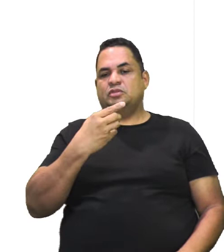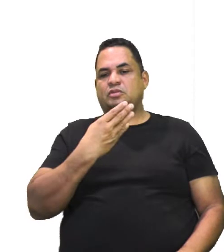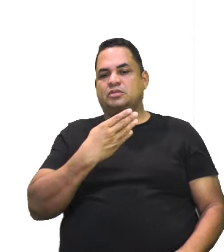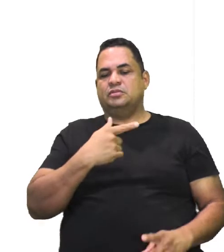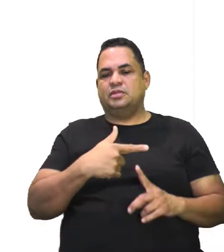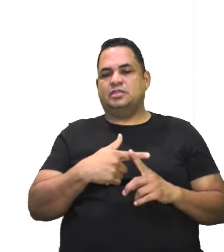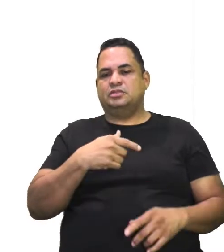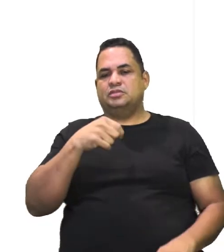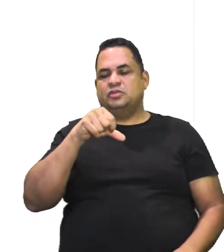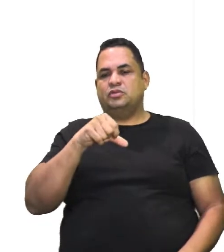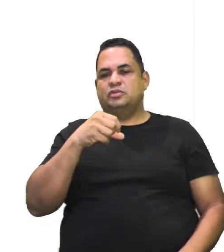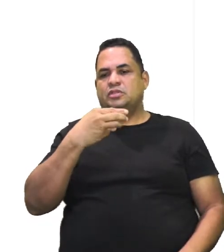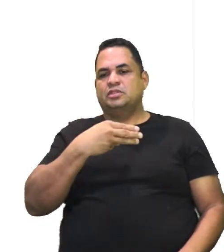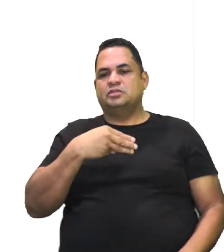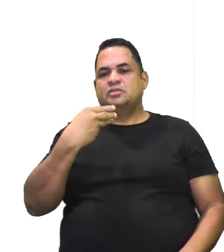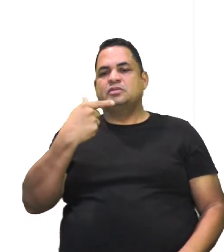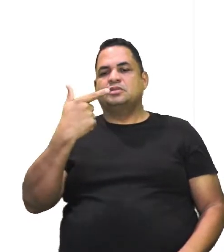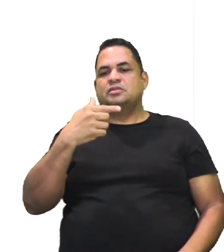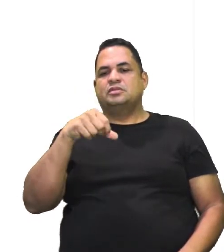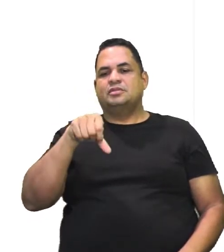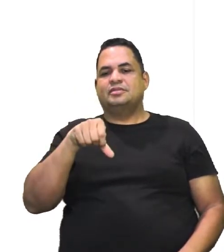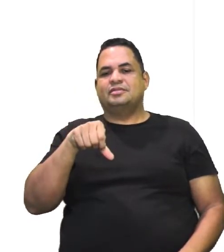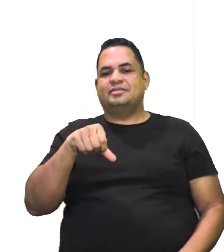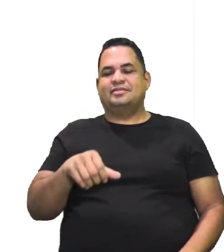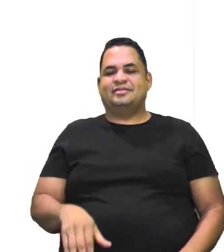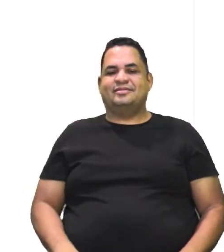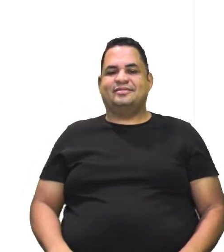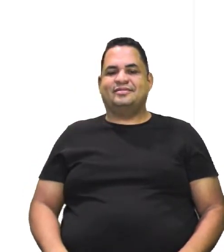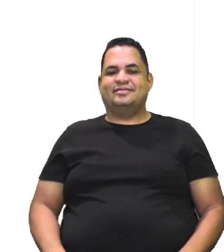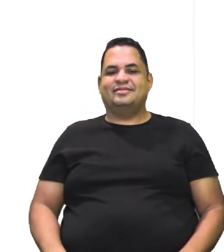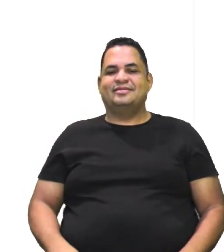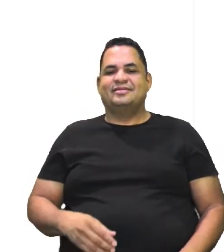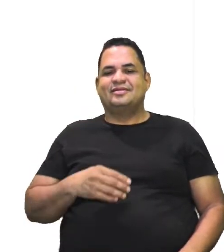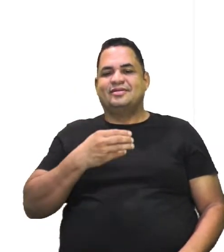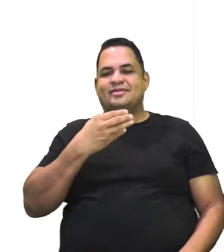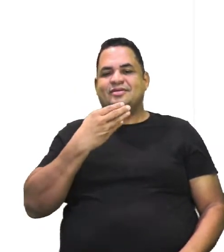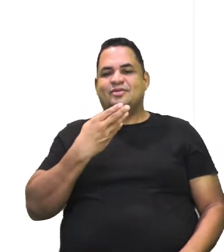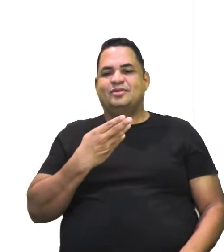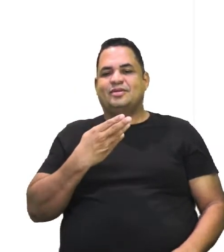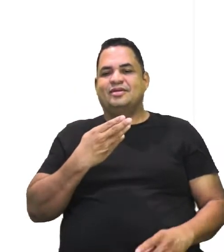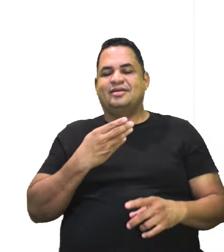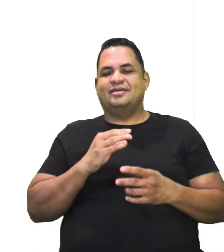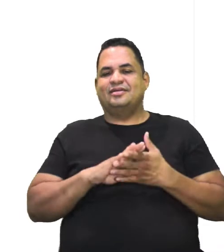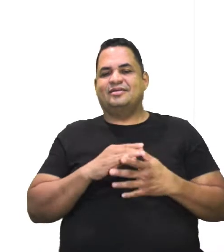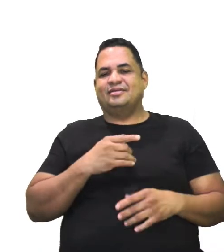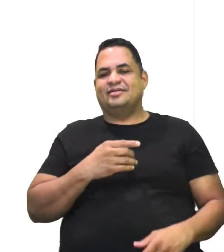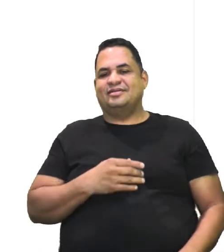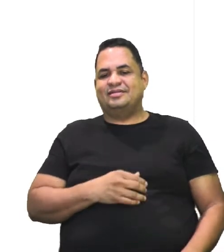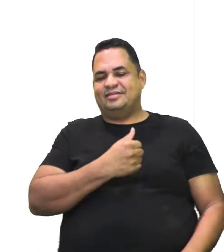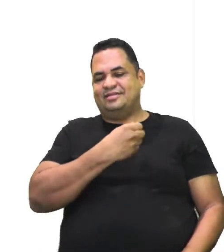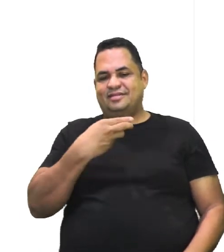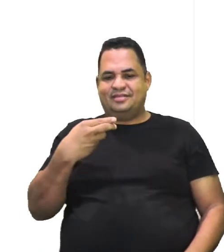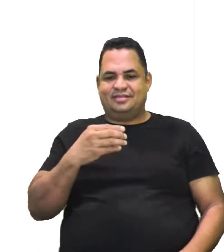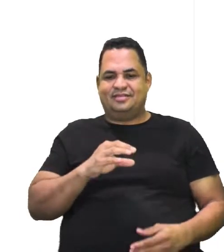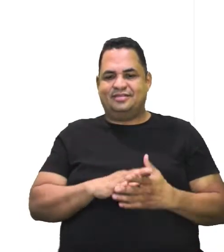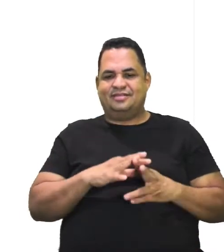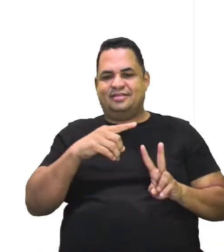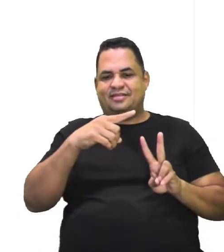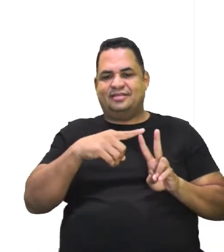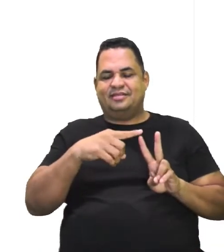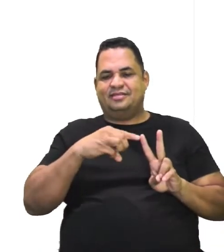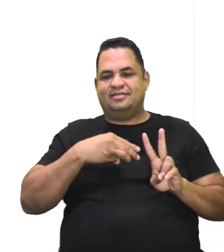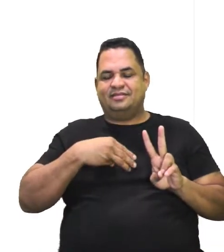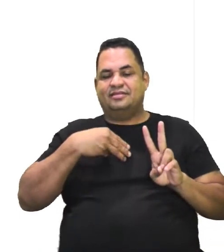ao quadrado? 9. E os pitagóricos são outros. 4 mais 9? 13. X vai ser igual a raiz